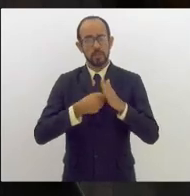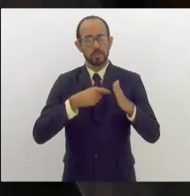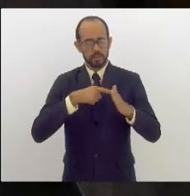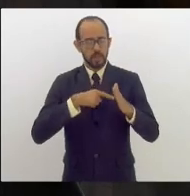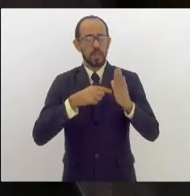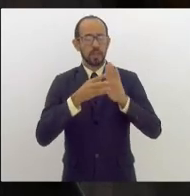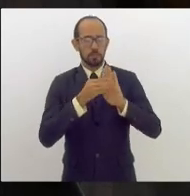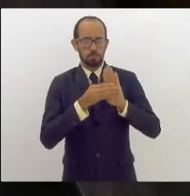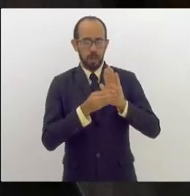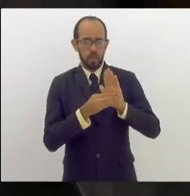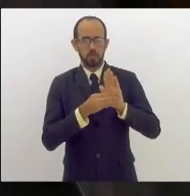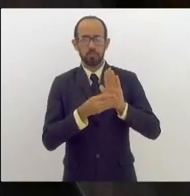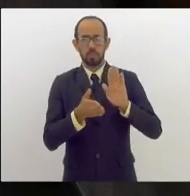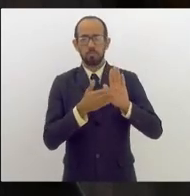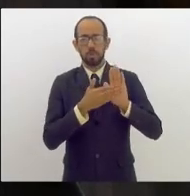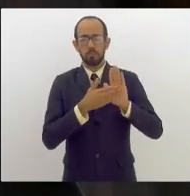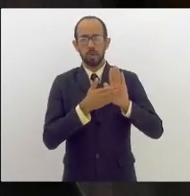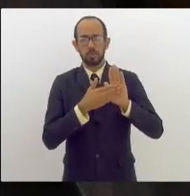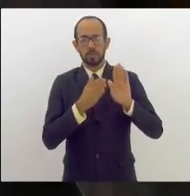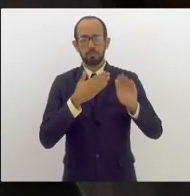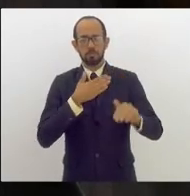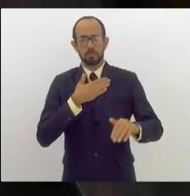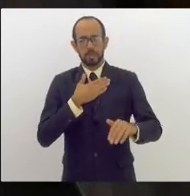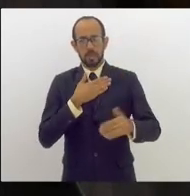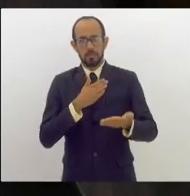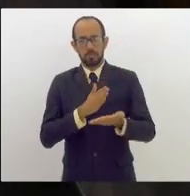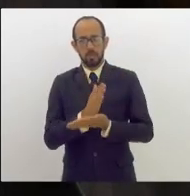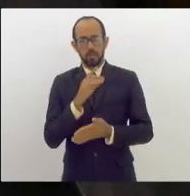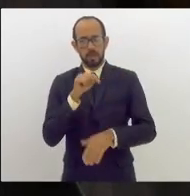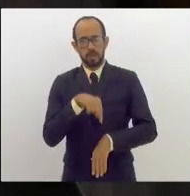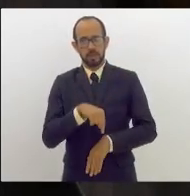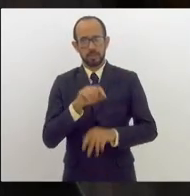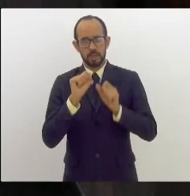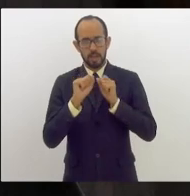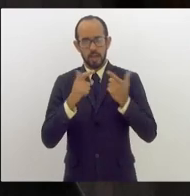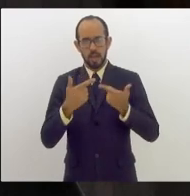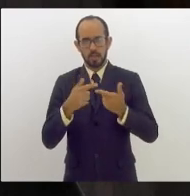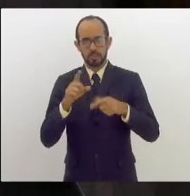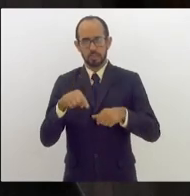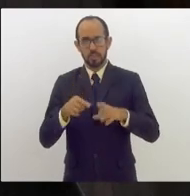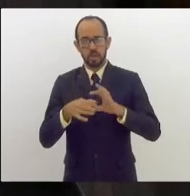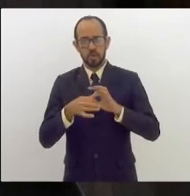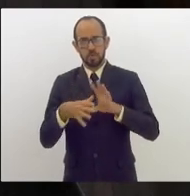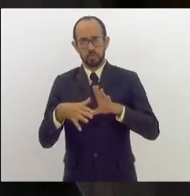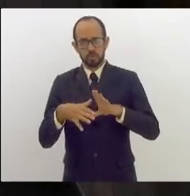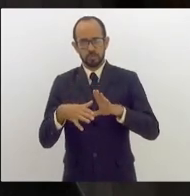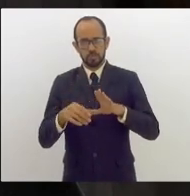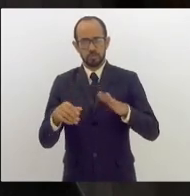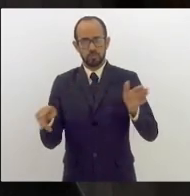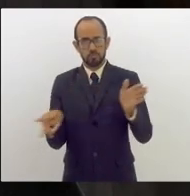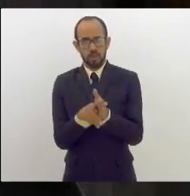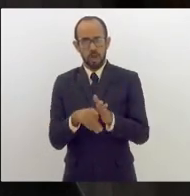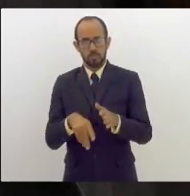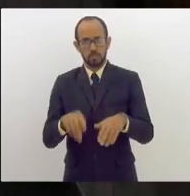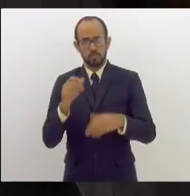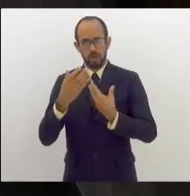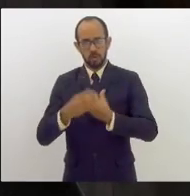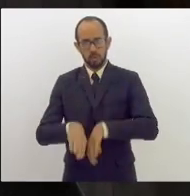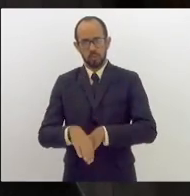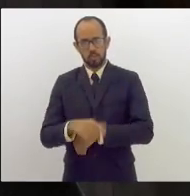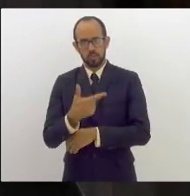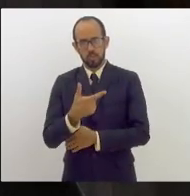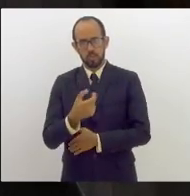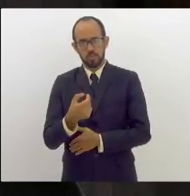é uma proposição minha aprovada por unanimidade aqui na casa também que é o autorizativo específico para o concurso de 2005